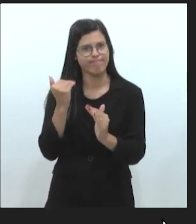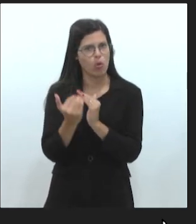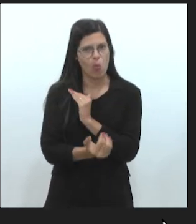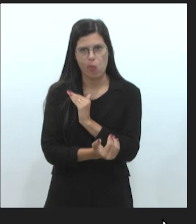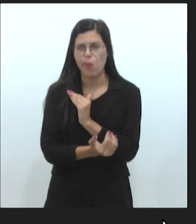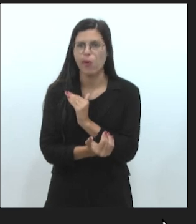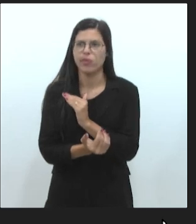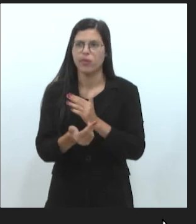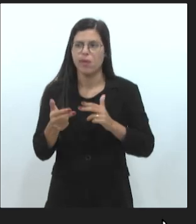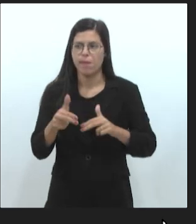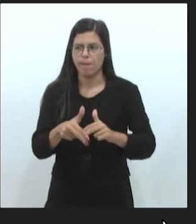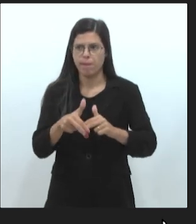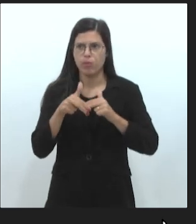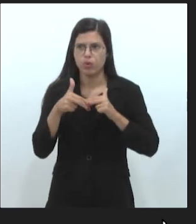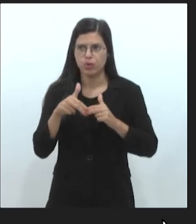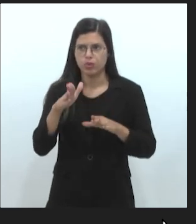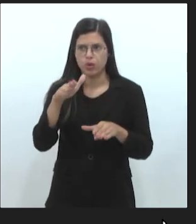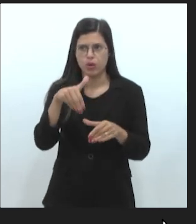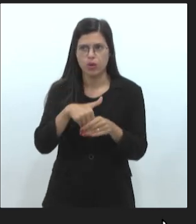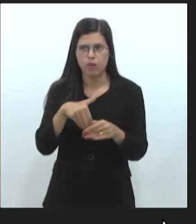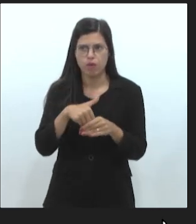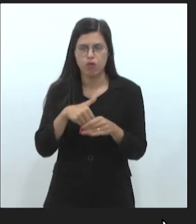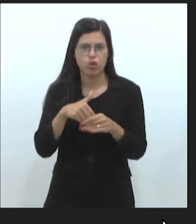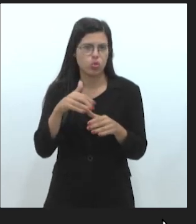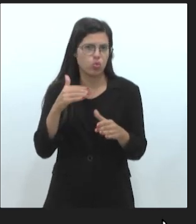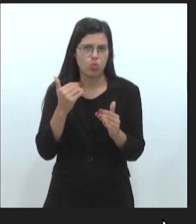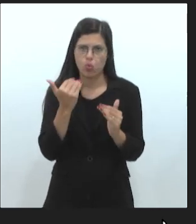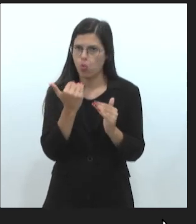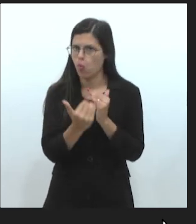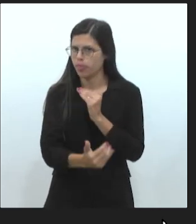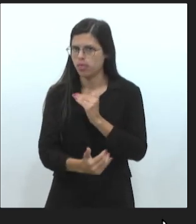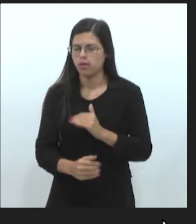Por isso, eu voto contrário.